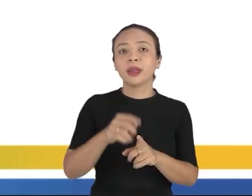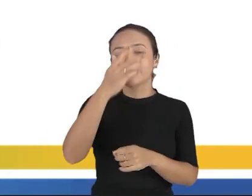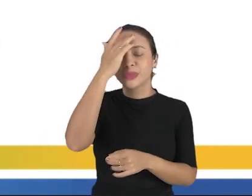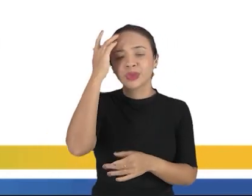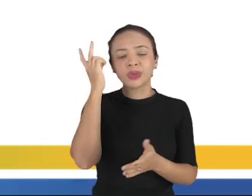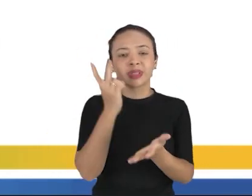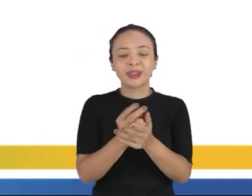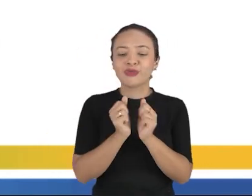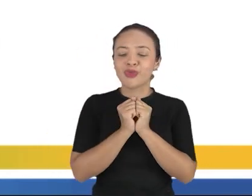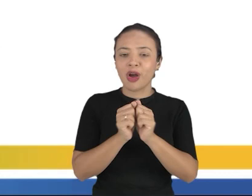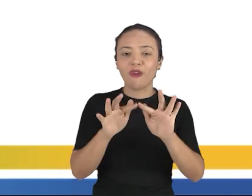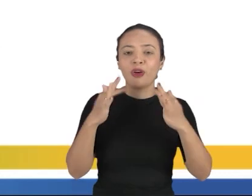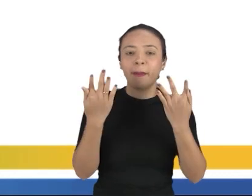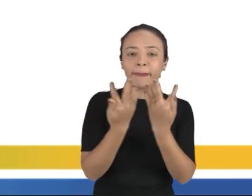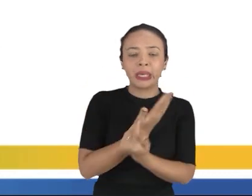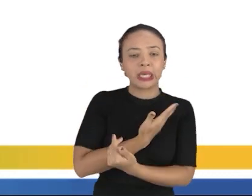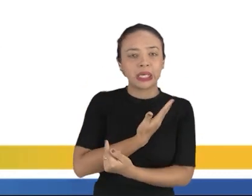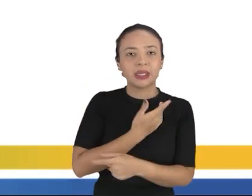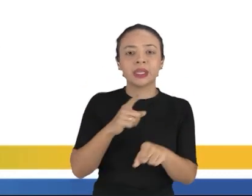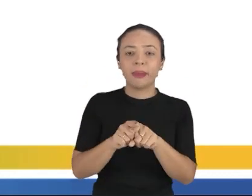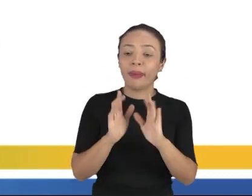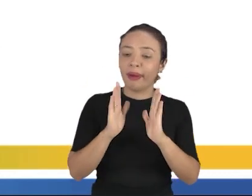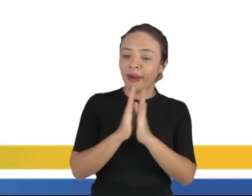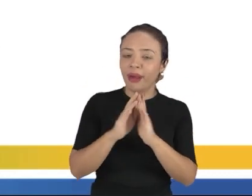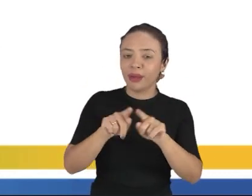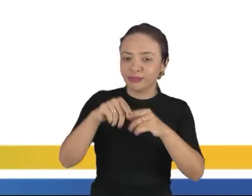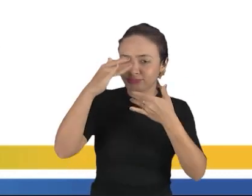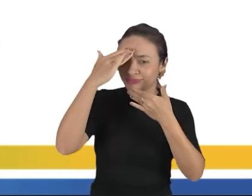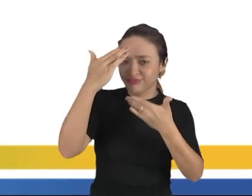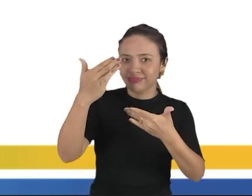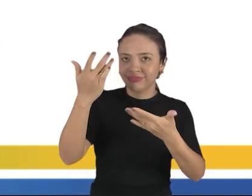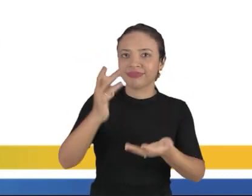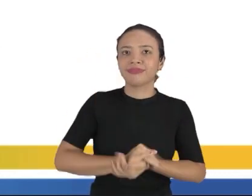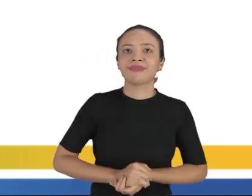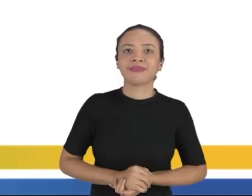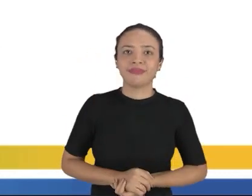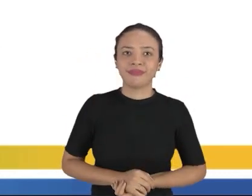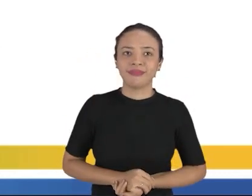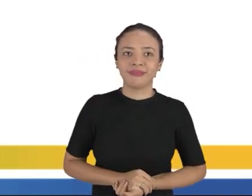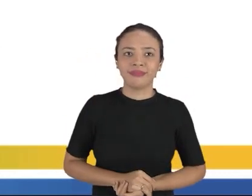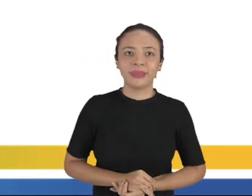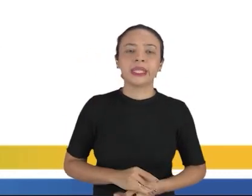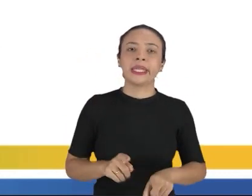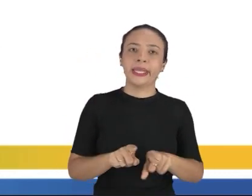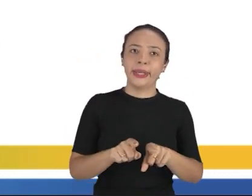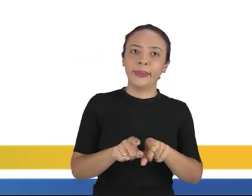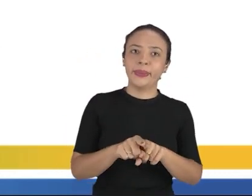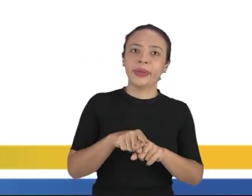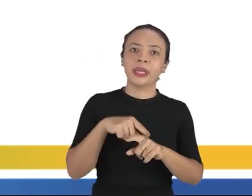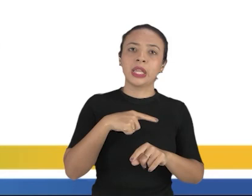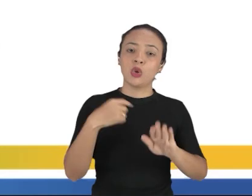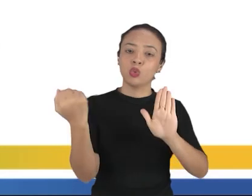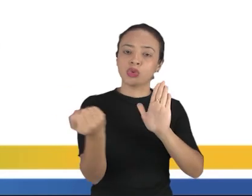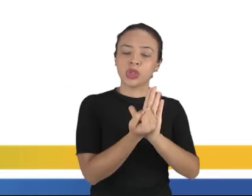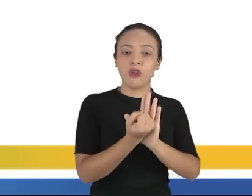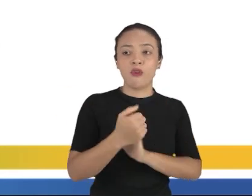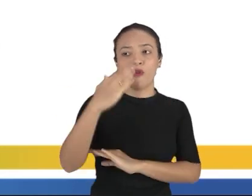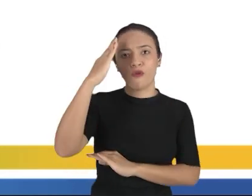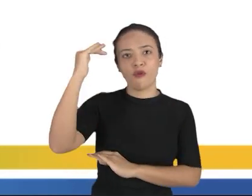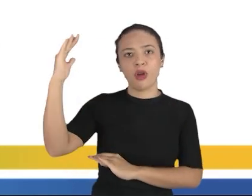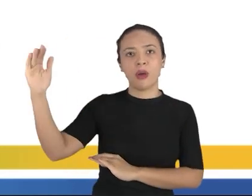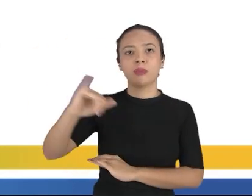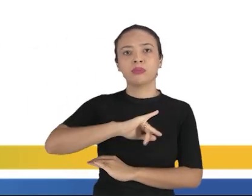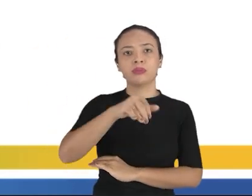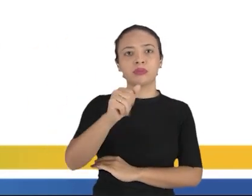se reunir com a família e amigos mais próximos para fazer oração e agradecer? Thanksgiving. E por último, que tem um símbolo famoso, que é o